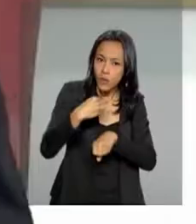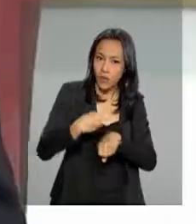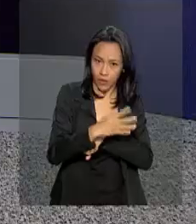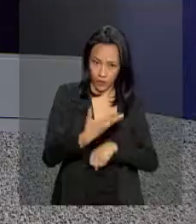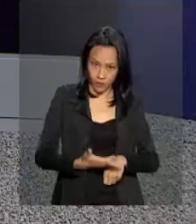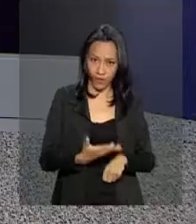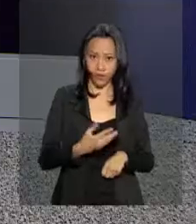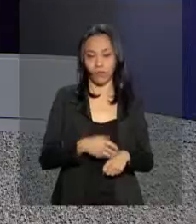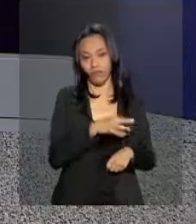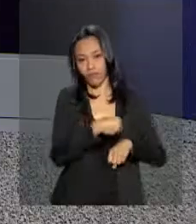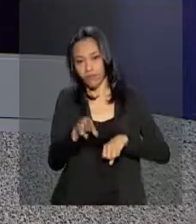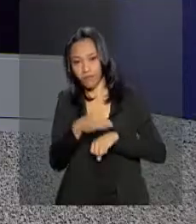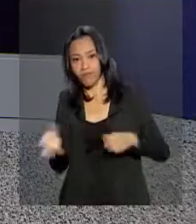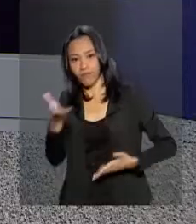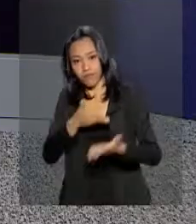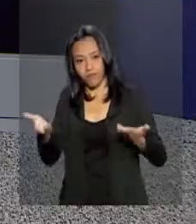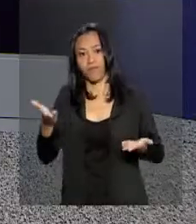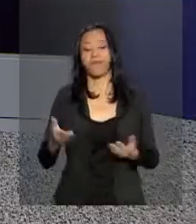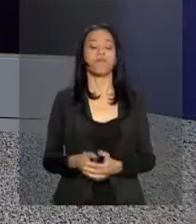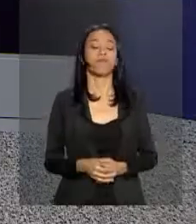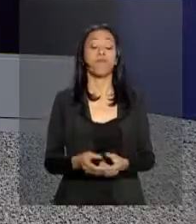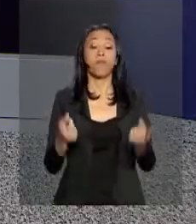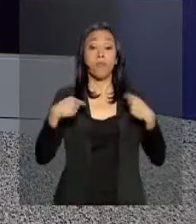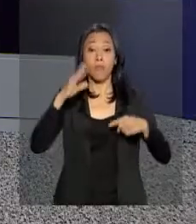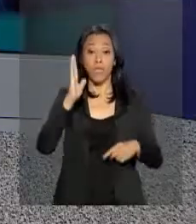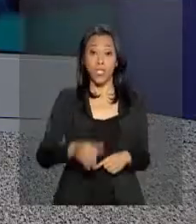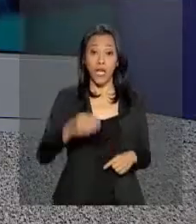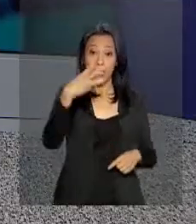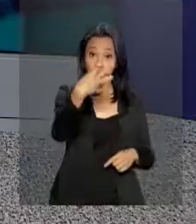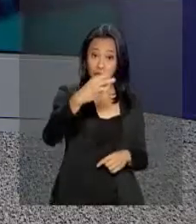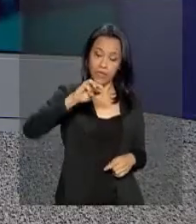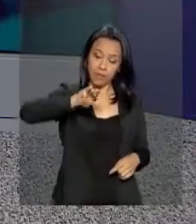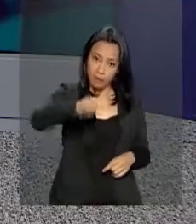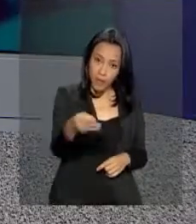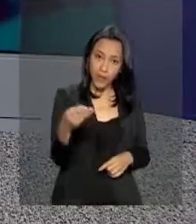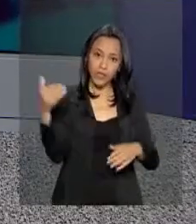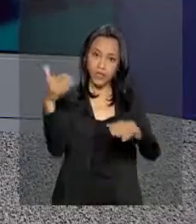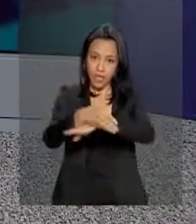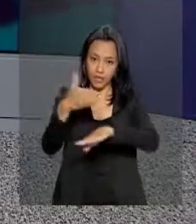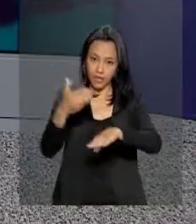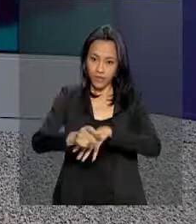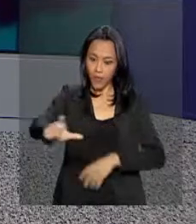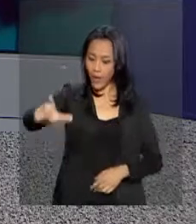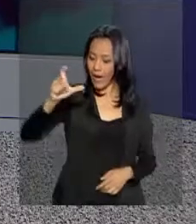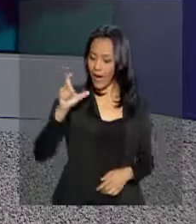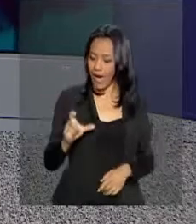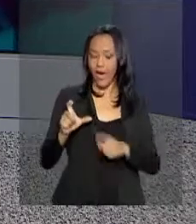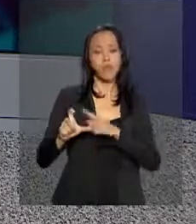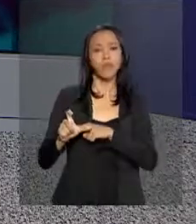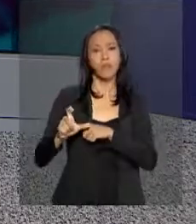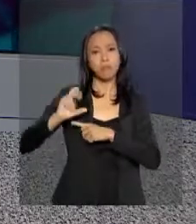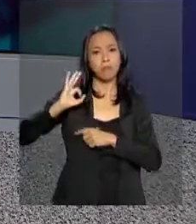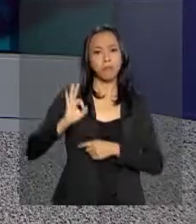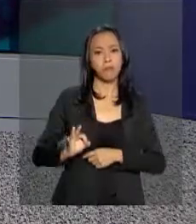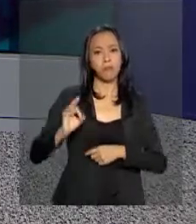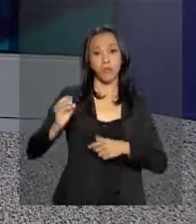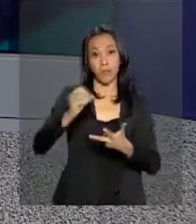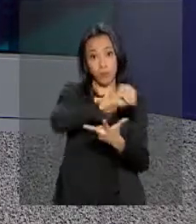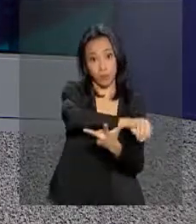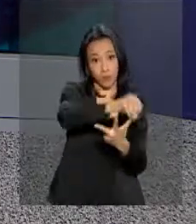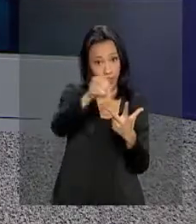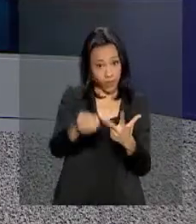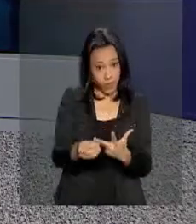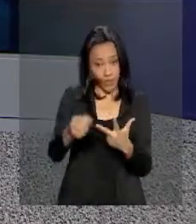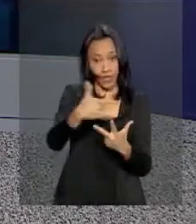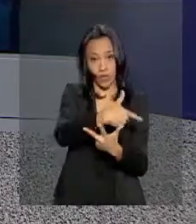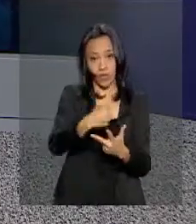Civil. Já foram mais de 3 milhões de acessos ao cartão de confirmação do Exame Nacional do Ensino Médio, o